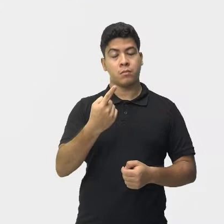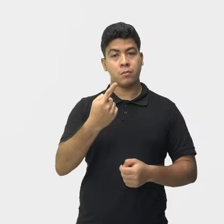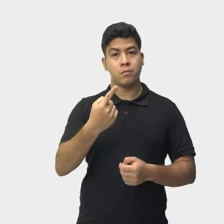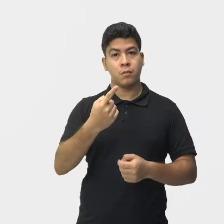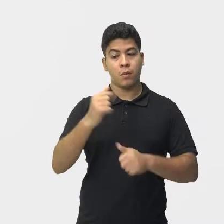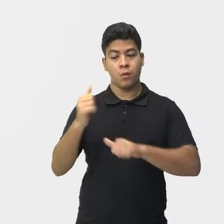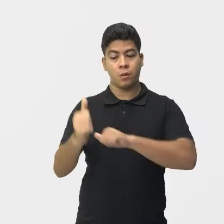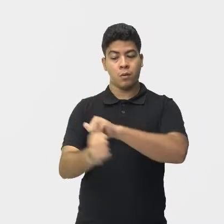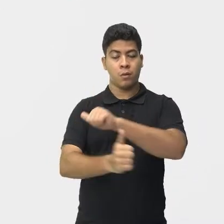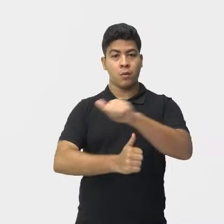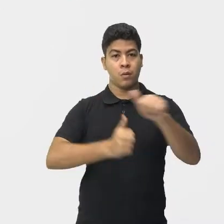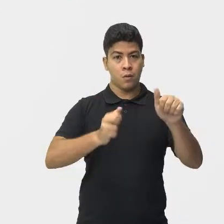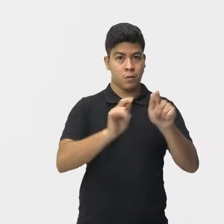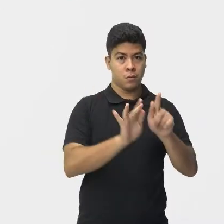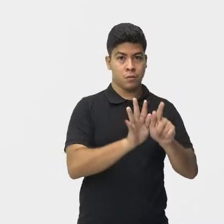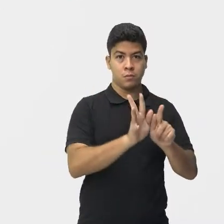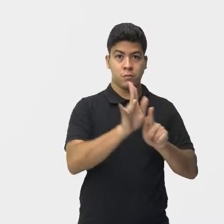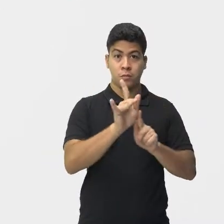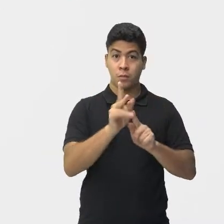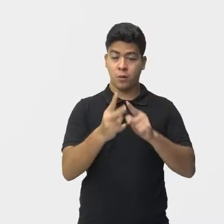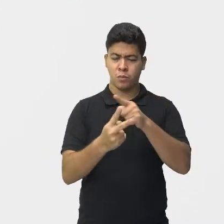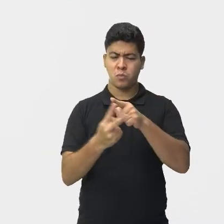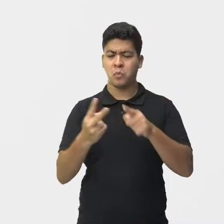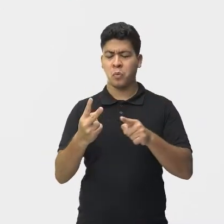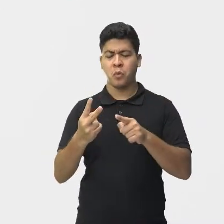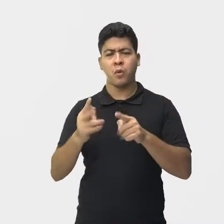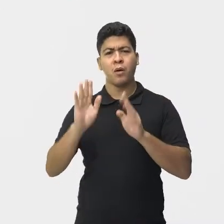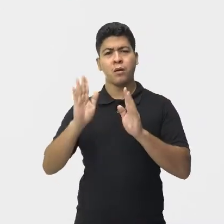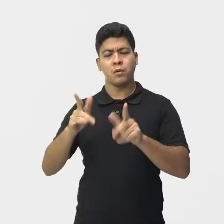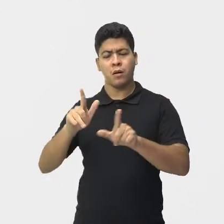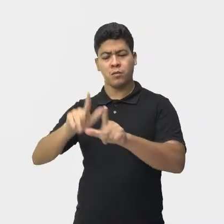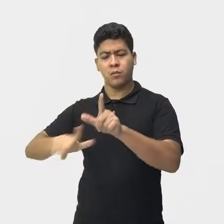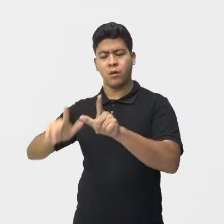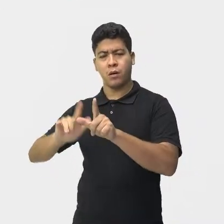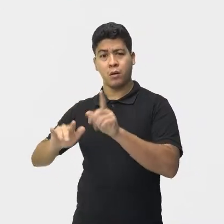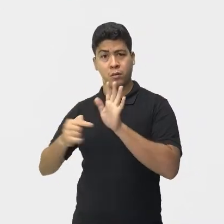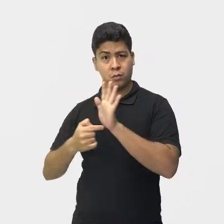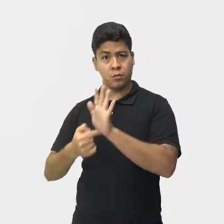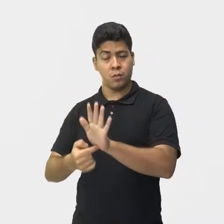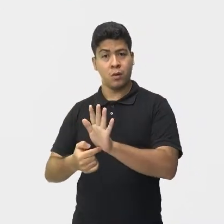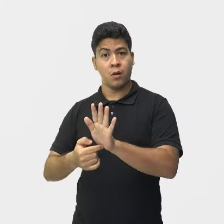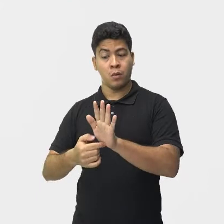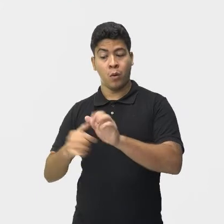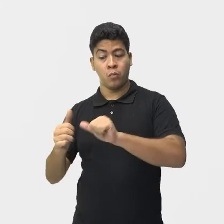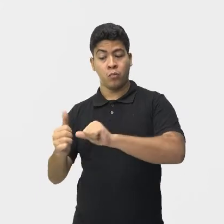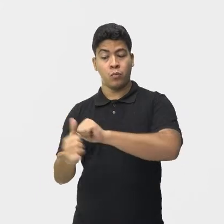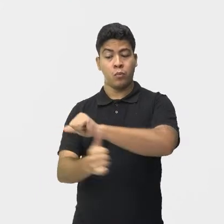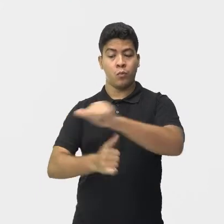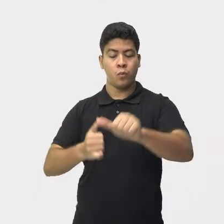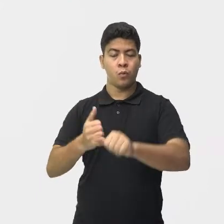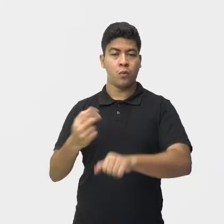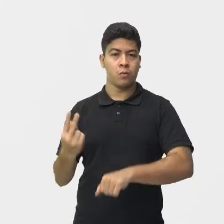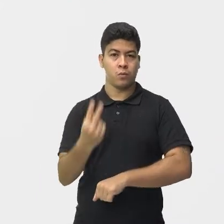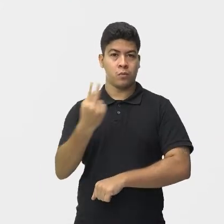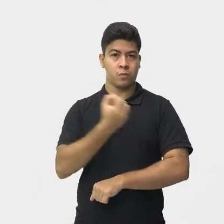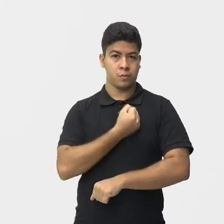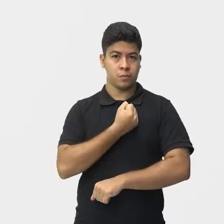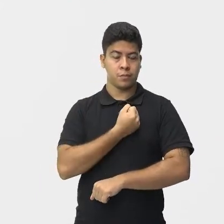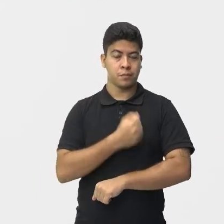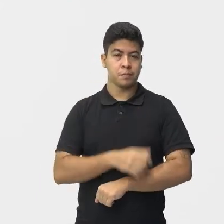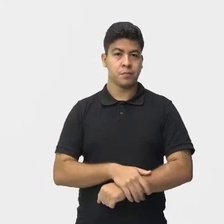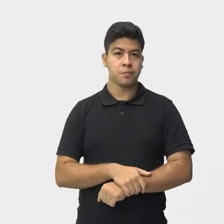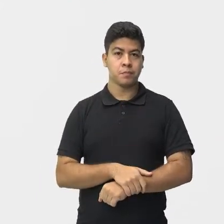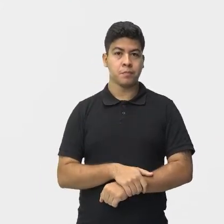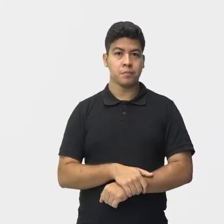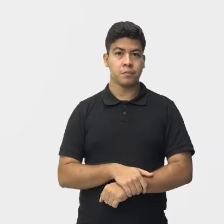gasosa ocorre quando pelo menos duas dessas variáveis de estado mudam o seu valor. Ok? Vamos